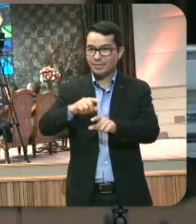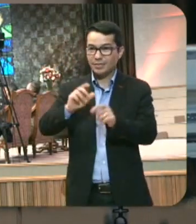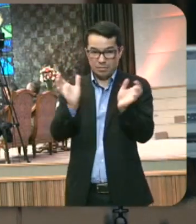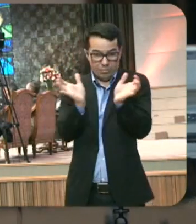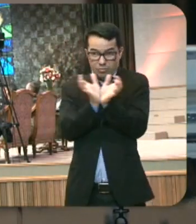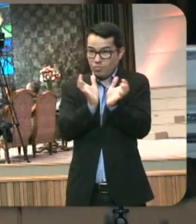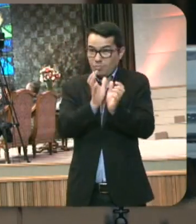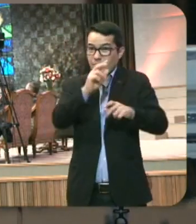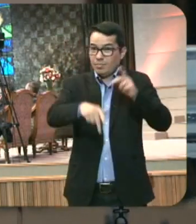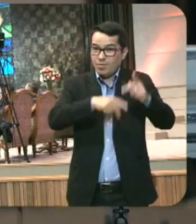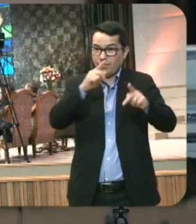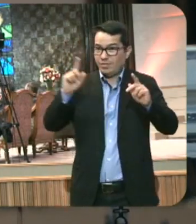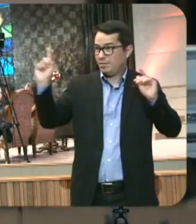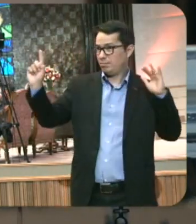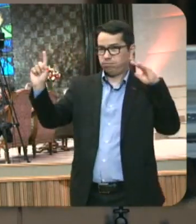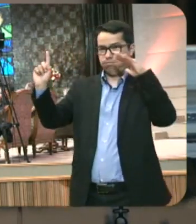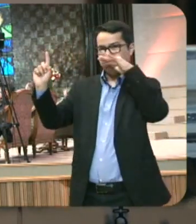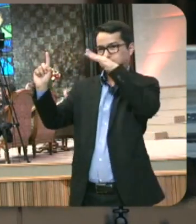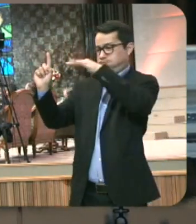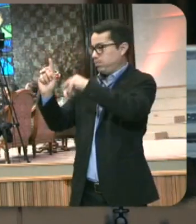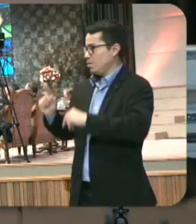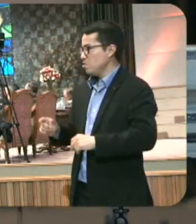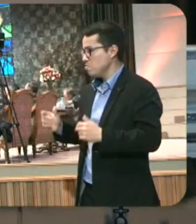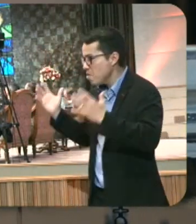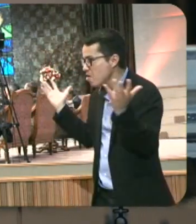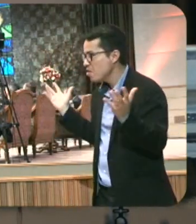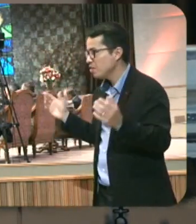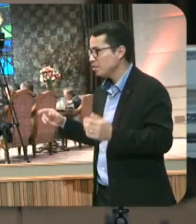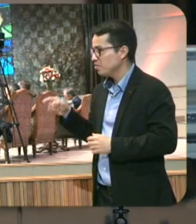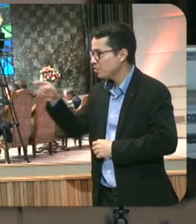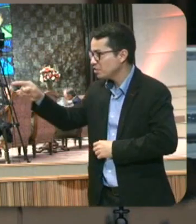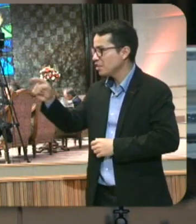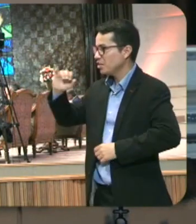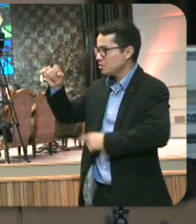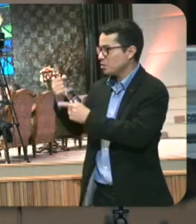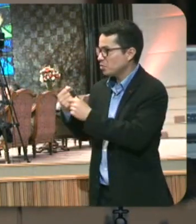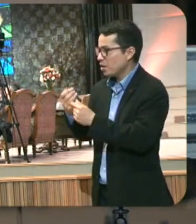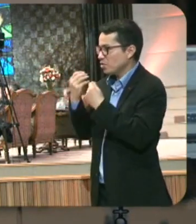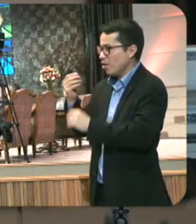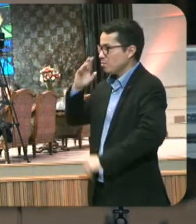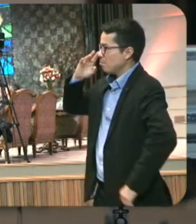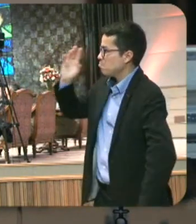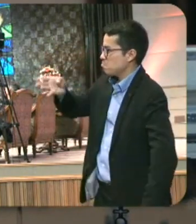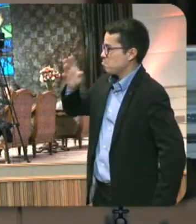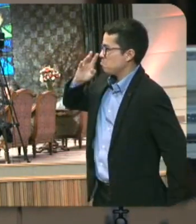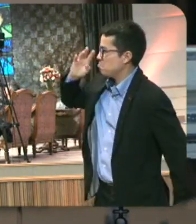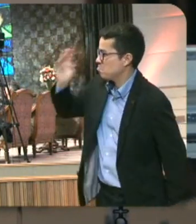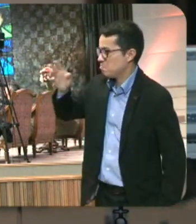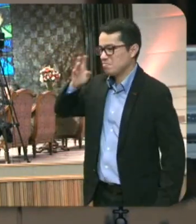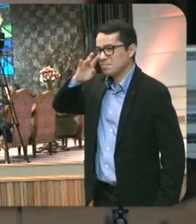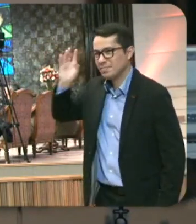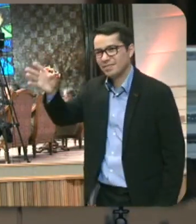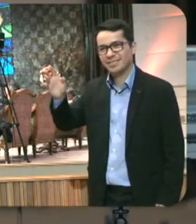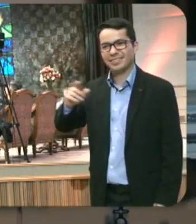E aí o que fazer? Não adianta você achar desculpas, não adianta você